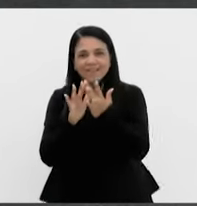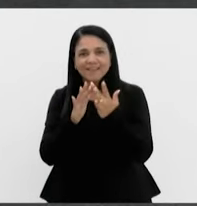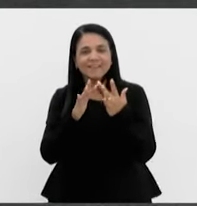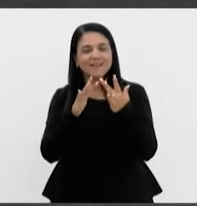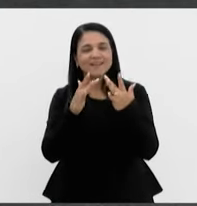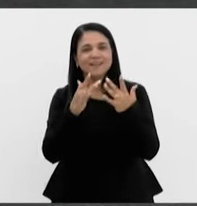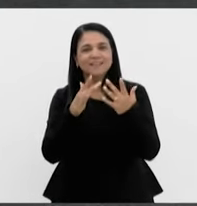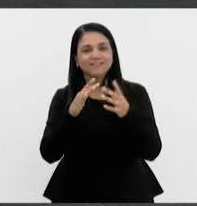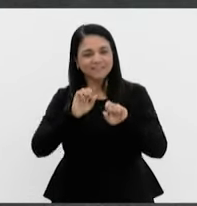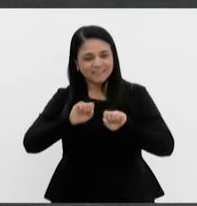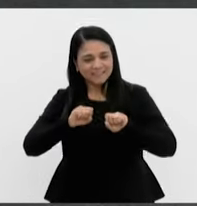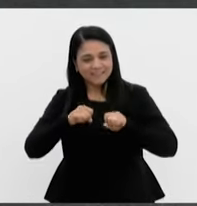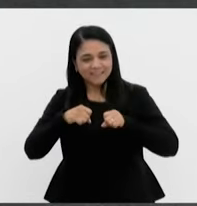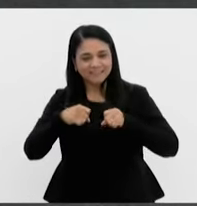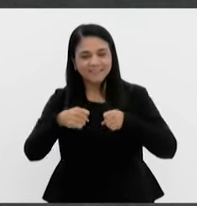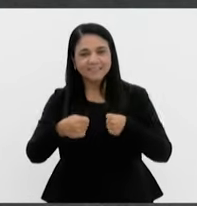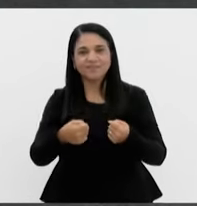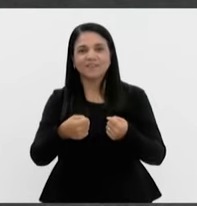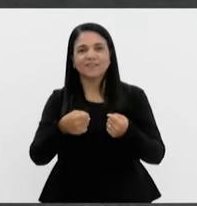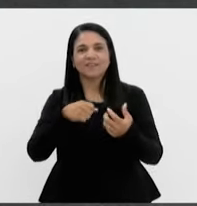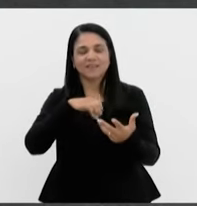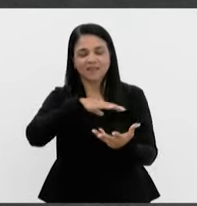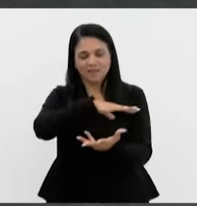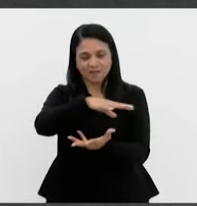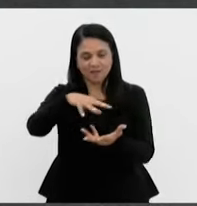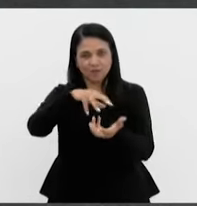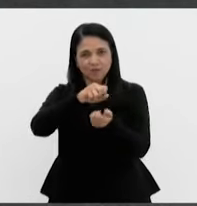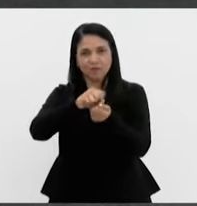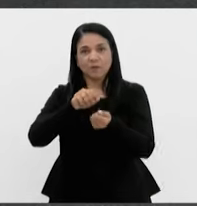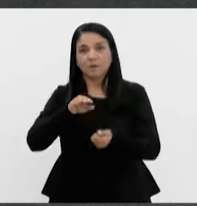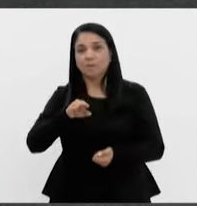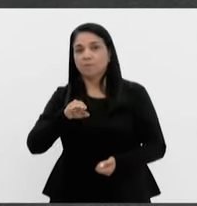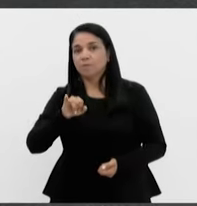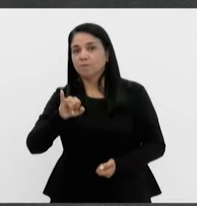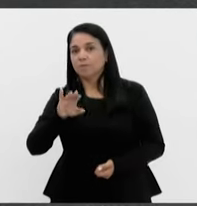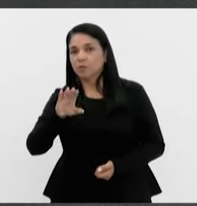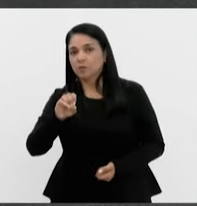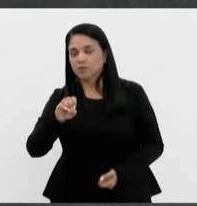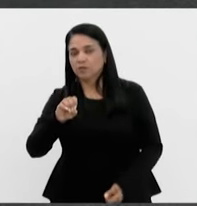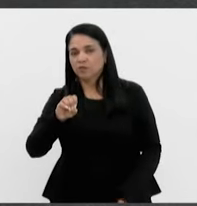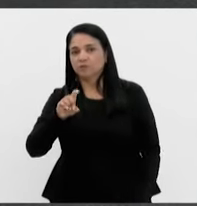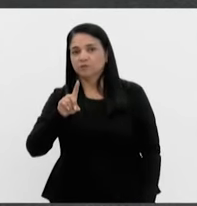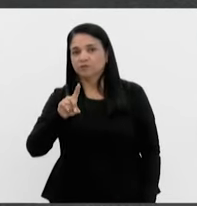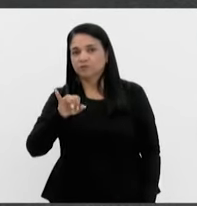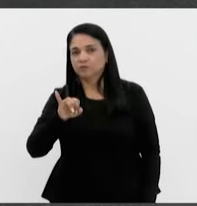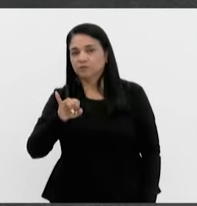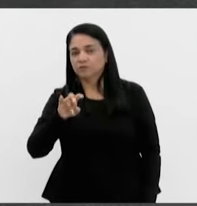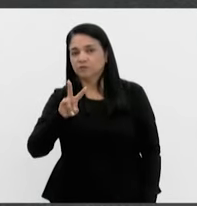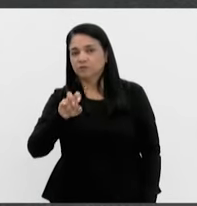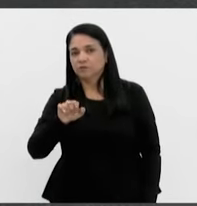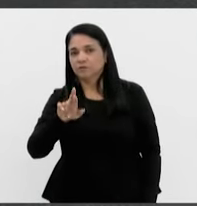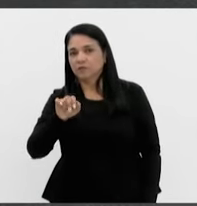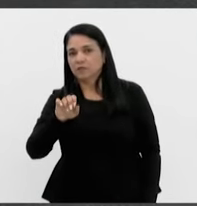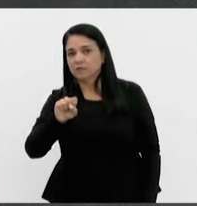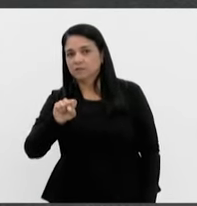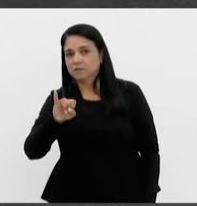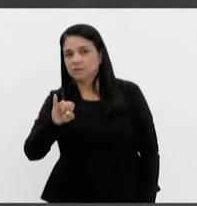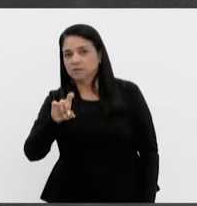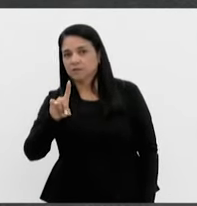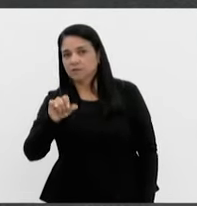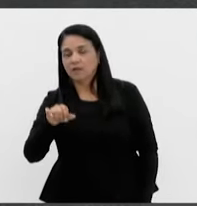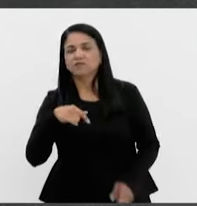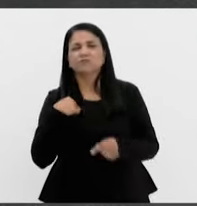a biodiversidade Marinha por outro lado quando eu penso no no MDB eu penso também no líos